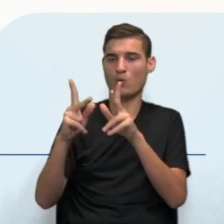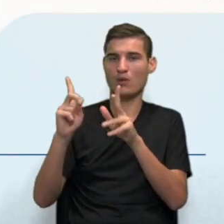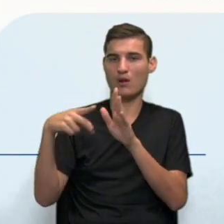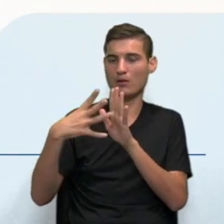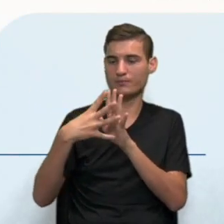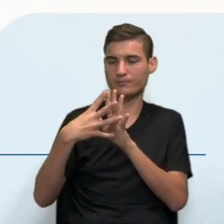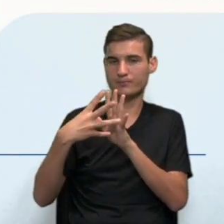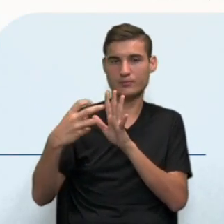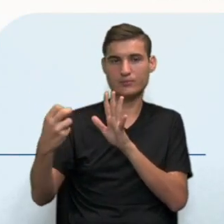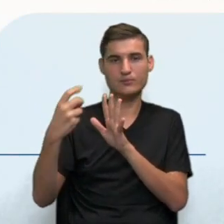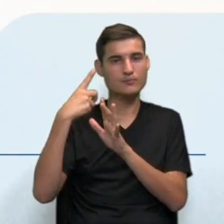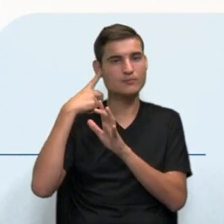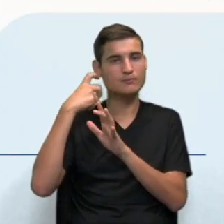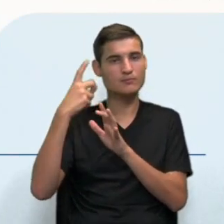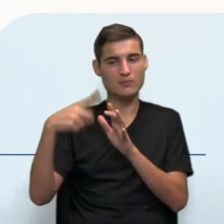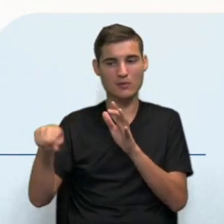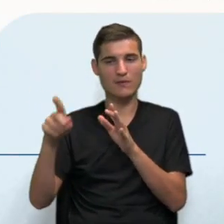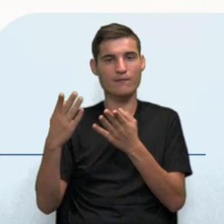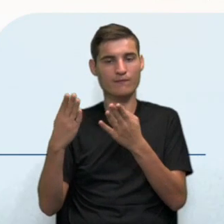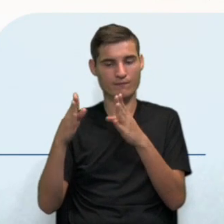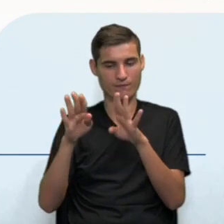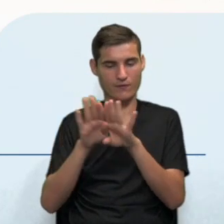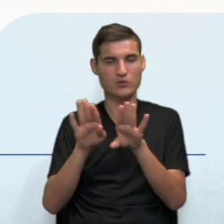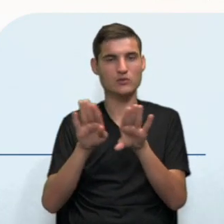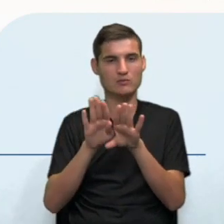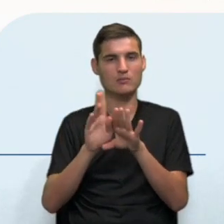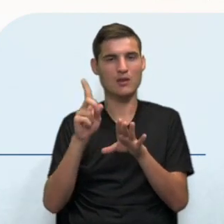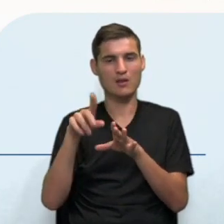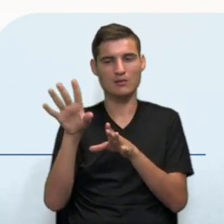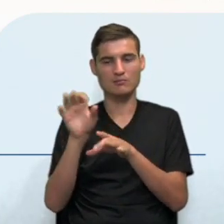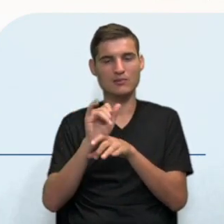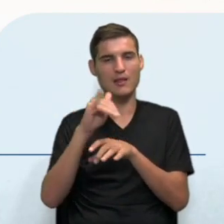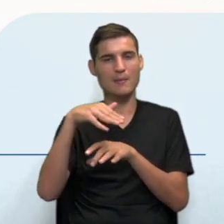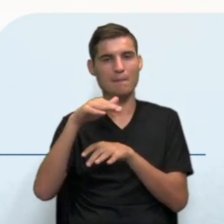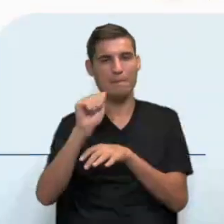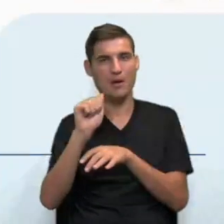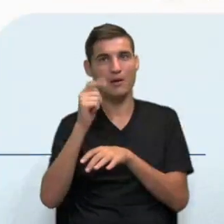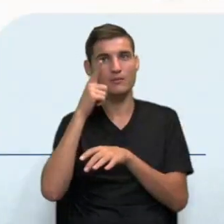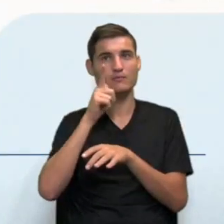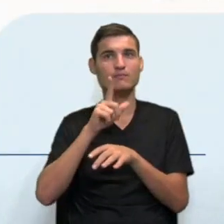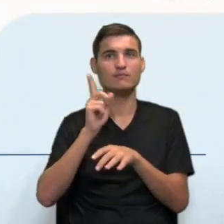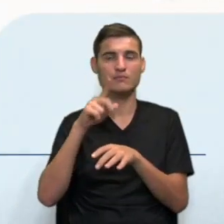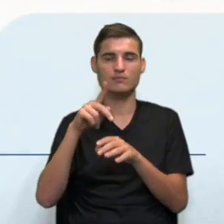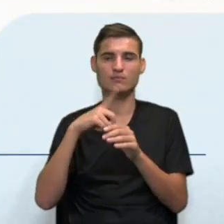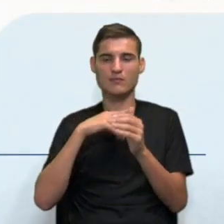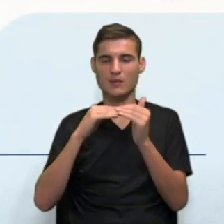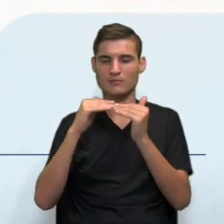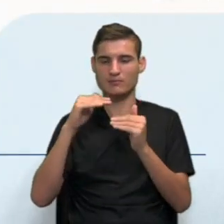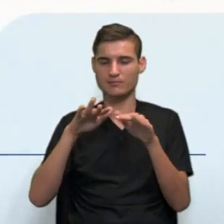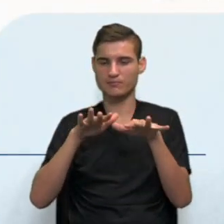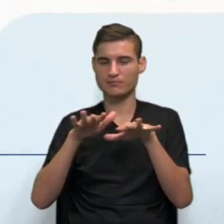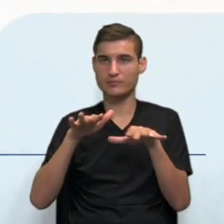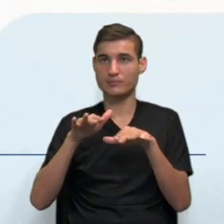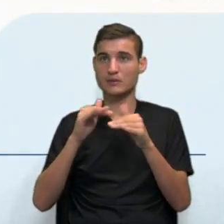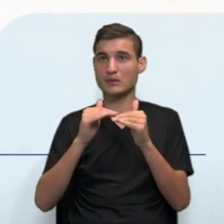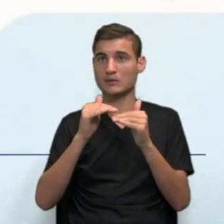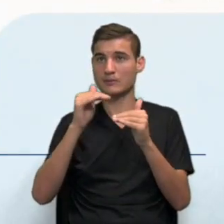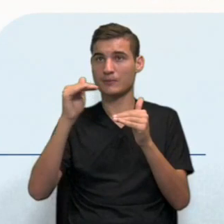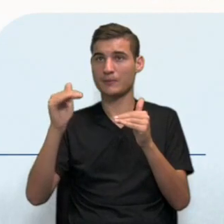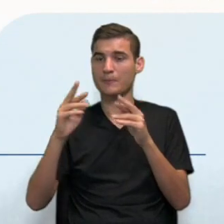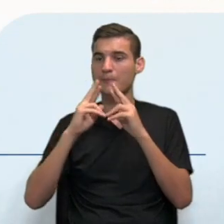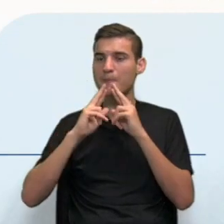receptor. Esse circuito fechava um outro eletroímã, então fazia com que uma membrana vibrasse, e essa membrana